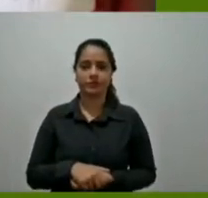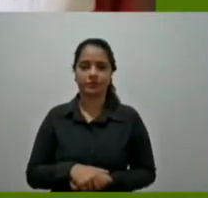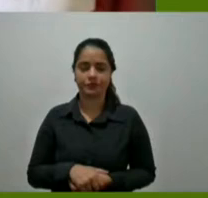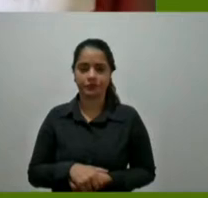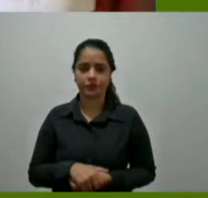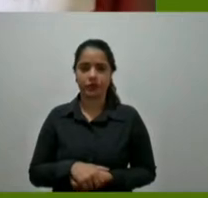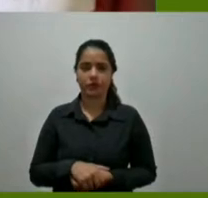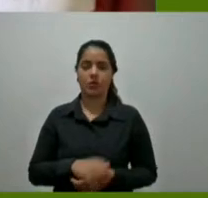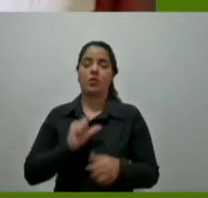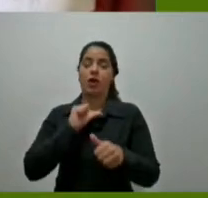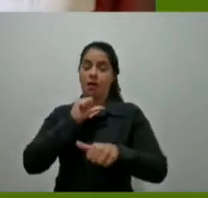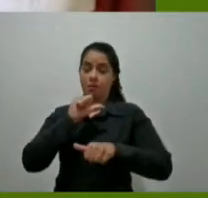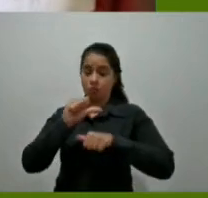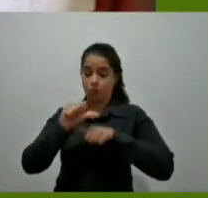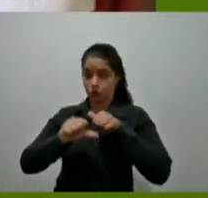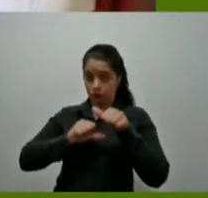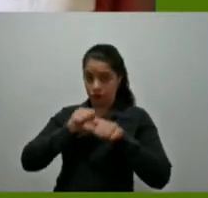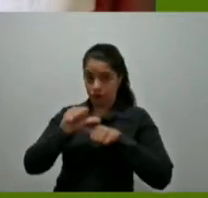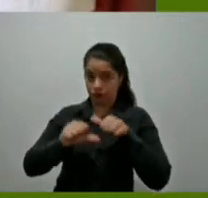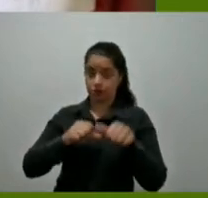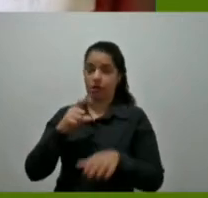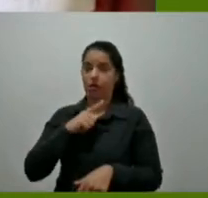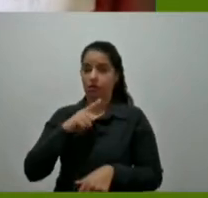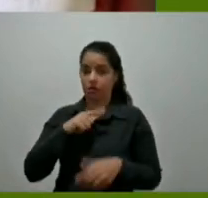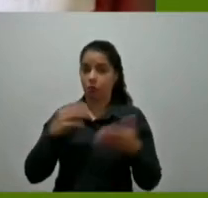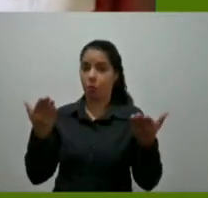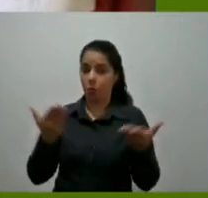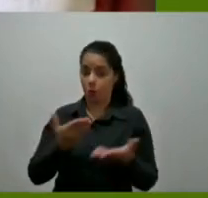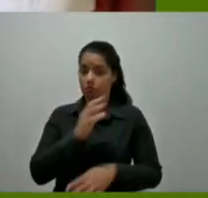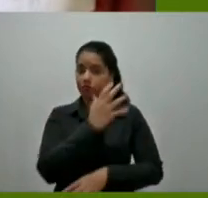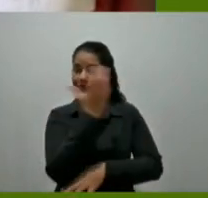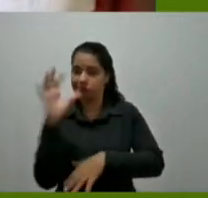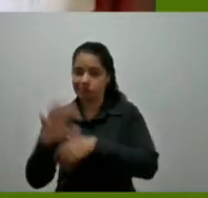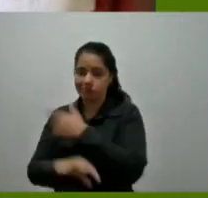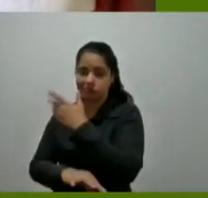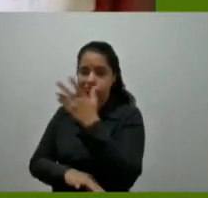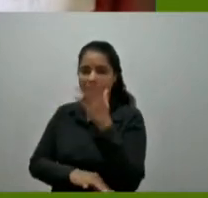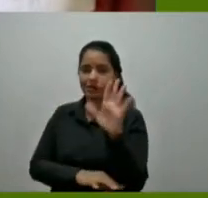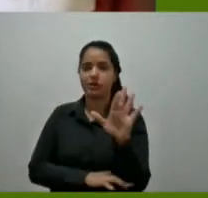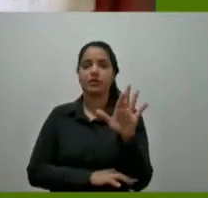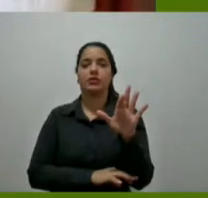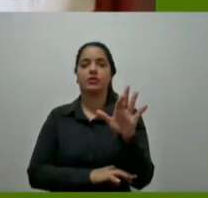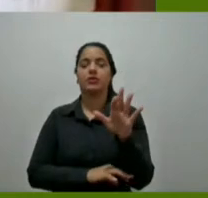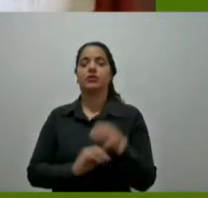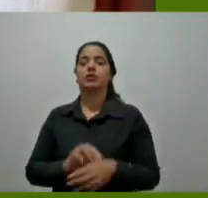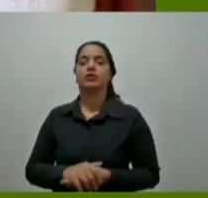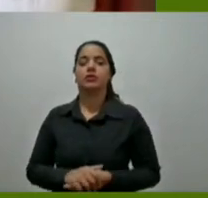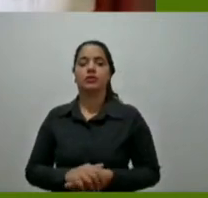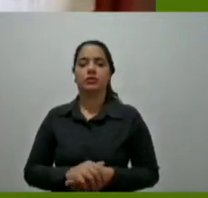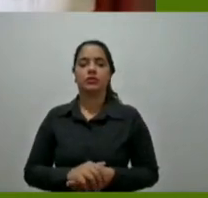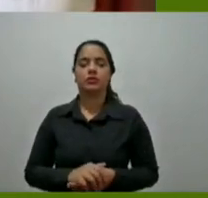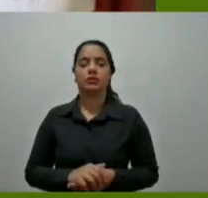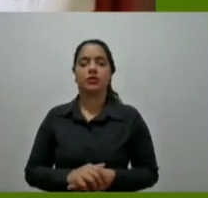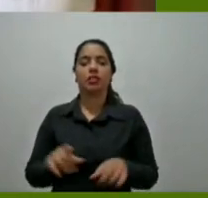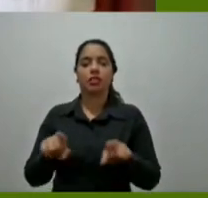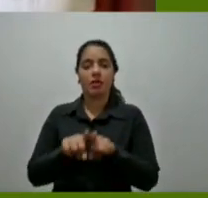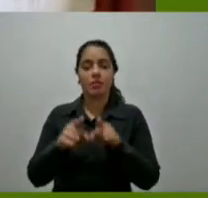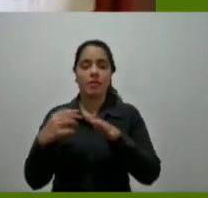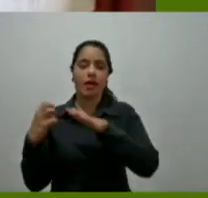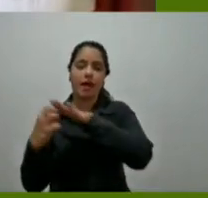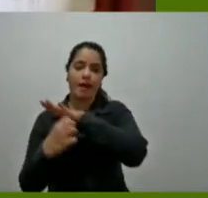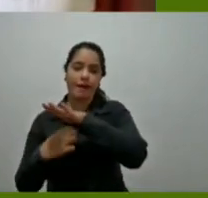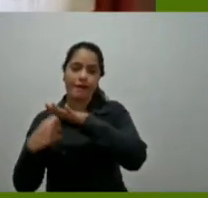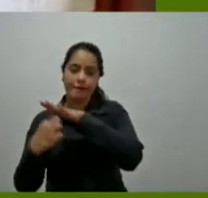da forma mais ecológica de produção, nós teríamos que ter integração da empresa dentro